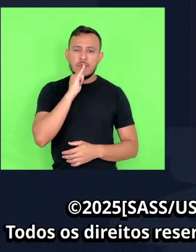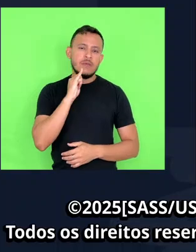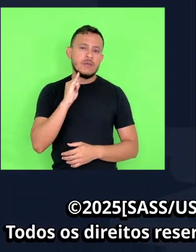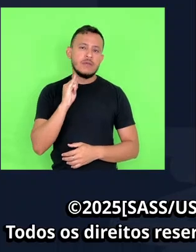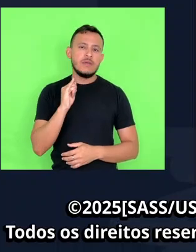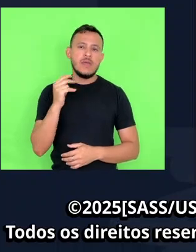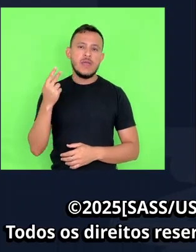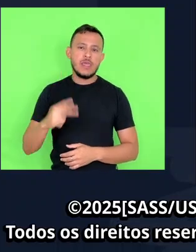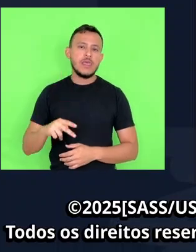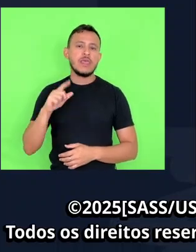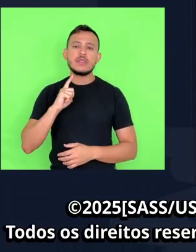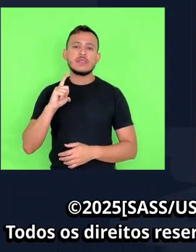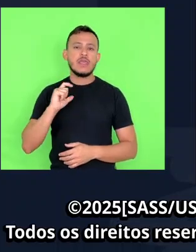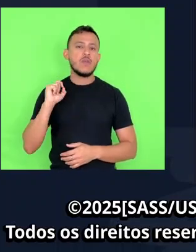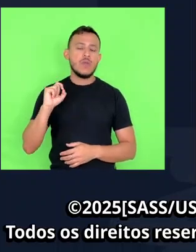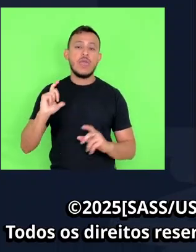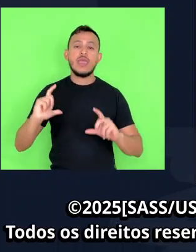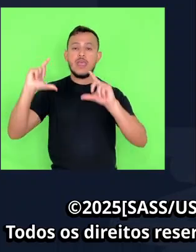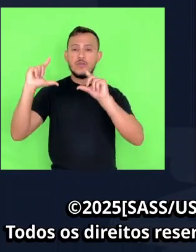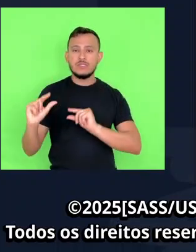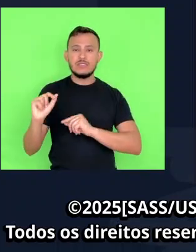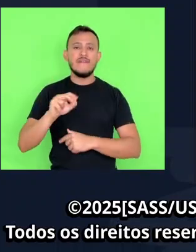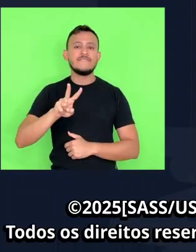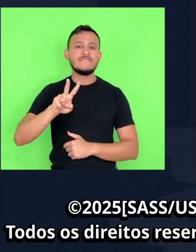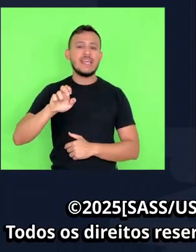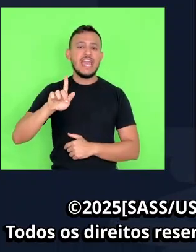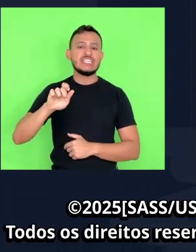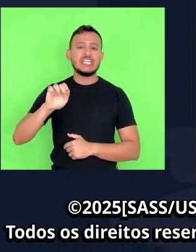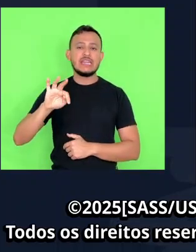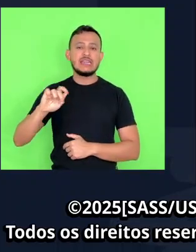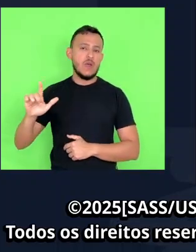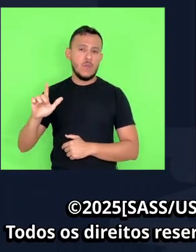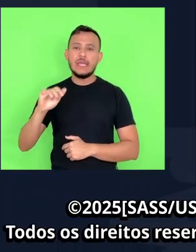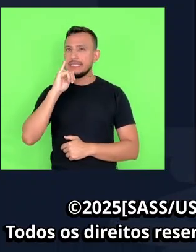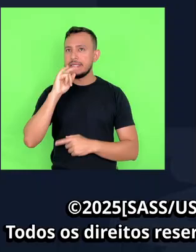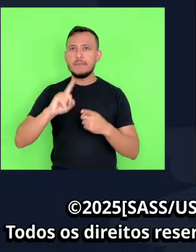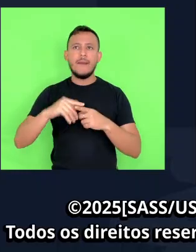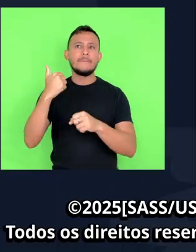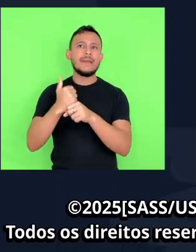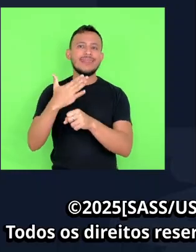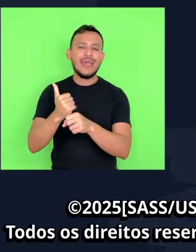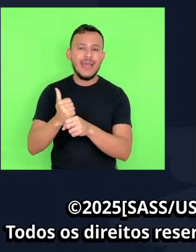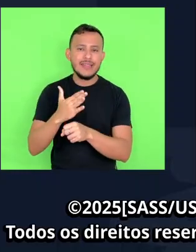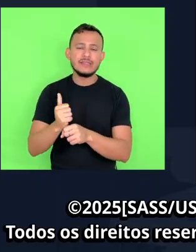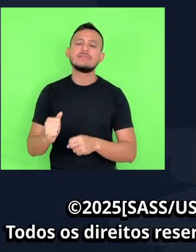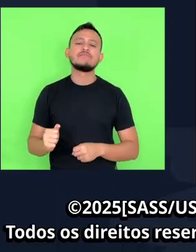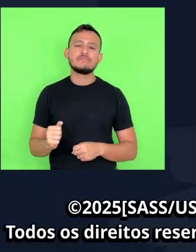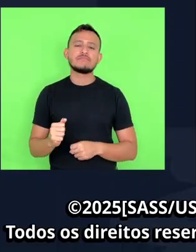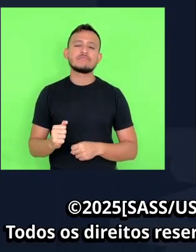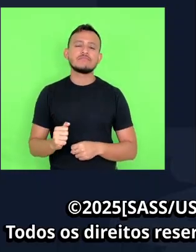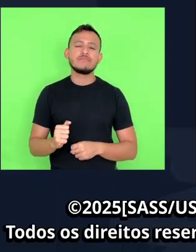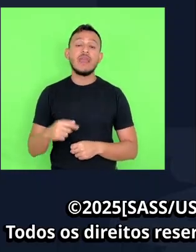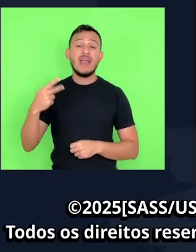aqui eles sugerem reduzir vegetais ricos em amido. Quais são? Batatas, né?